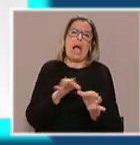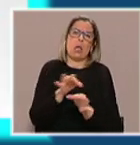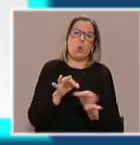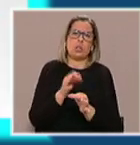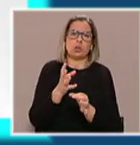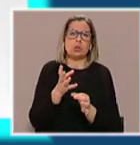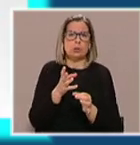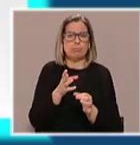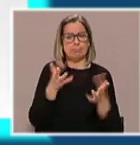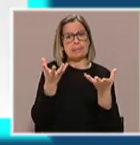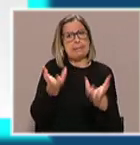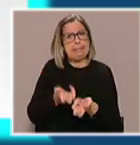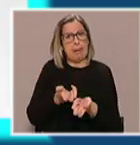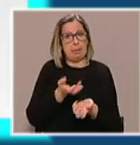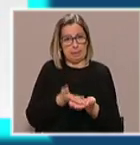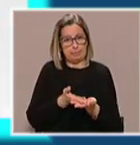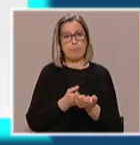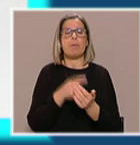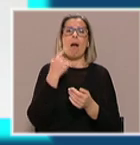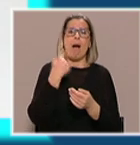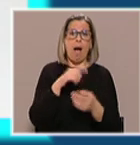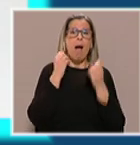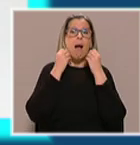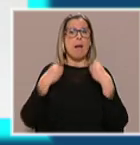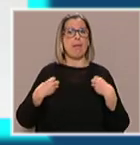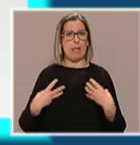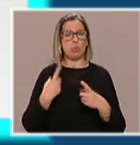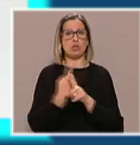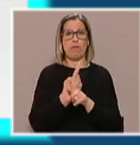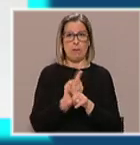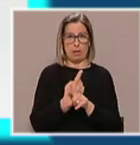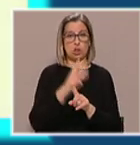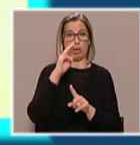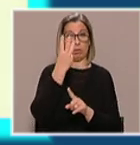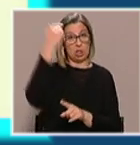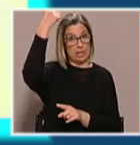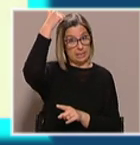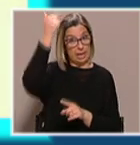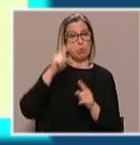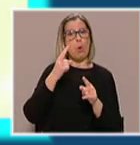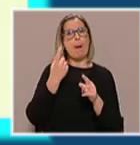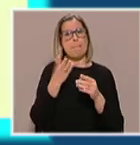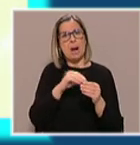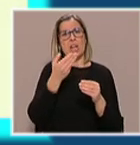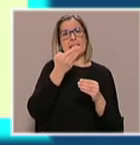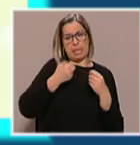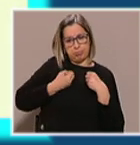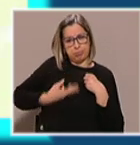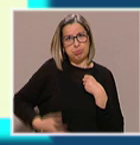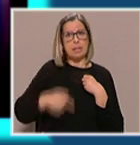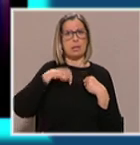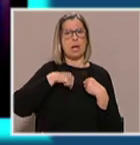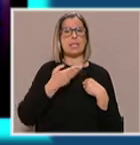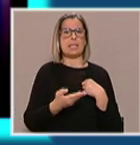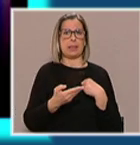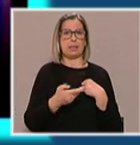Primeiro, há várias glândulas que produzem hormonas, 3 delas situadas no cérebro e 7 no resto do corpo. Cada uma delas